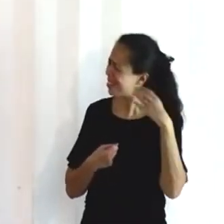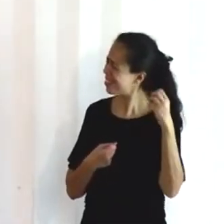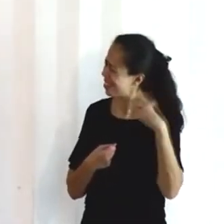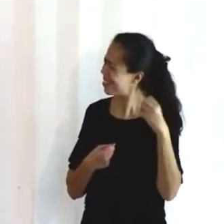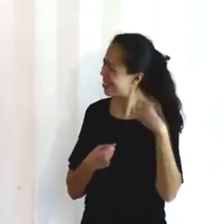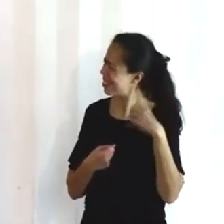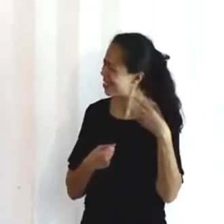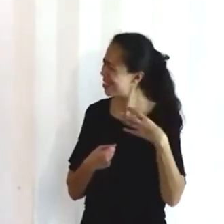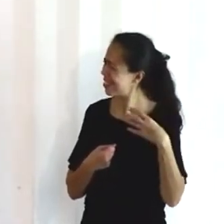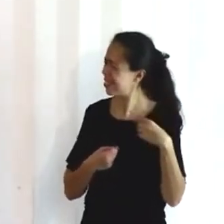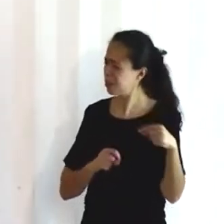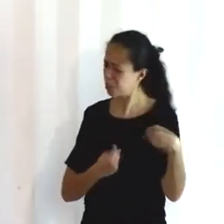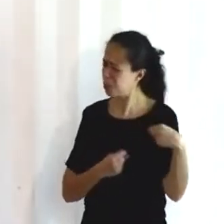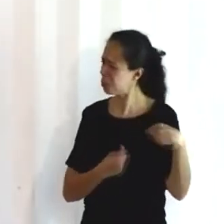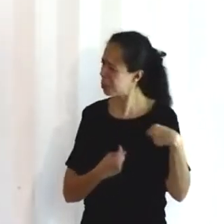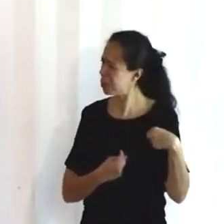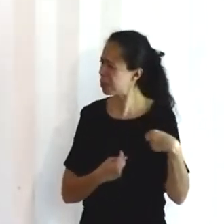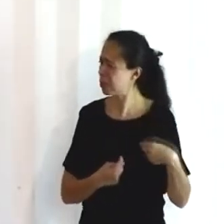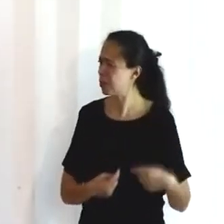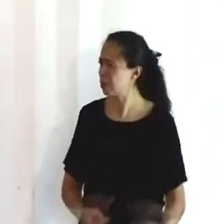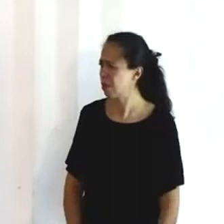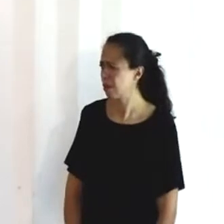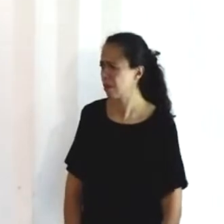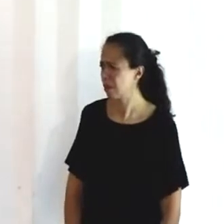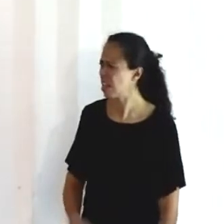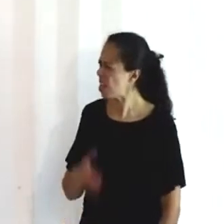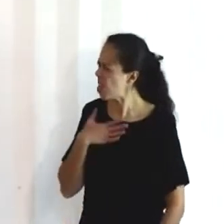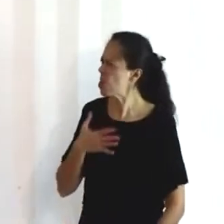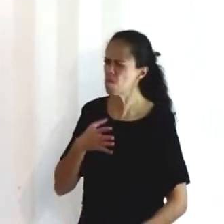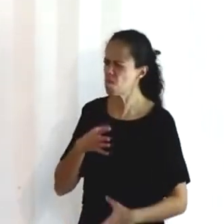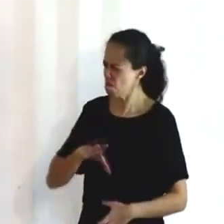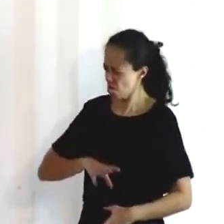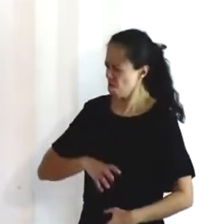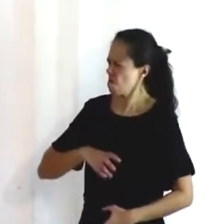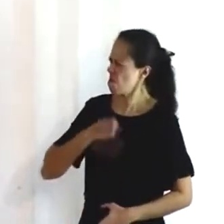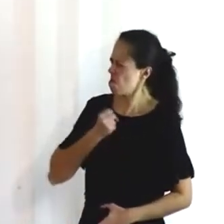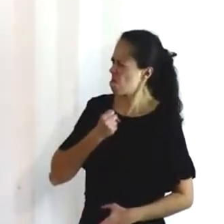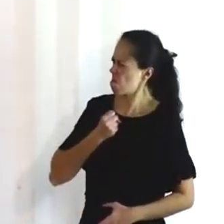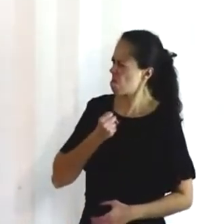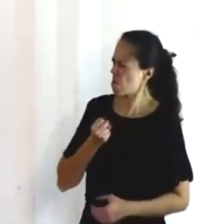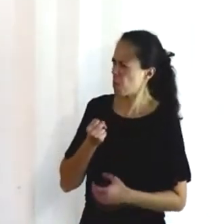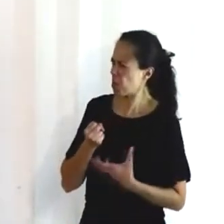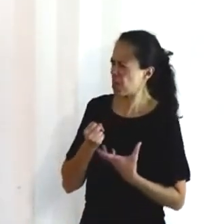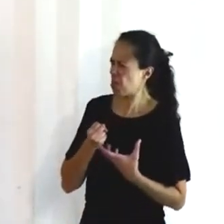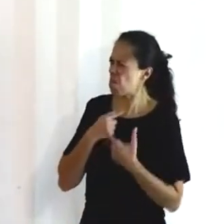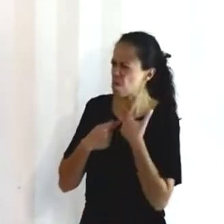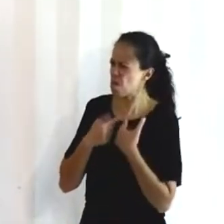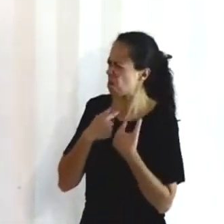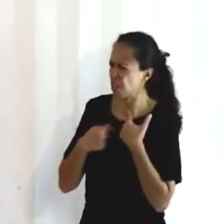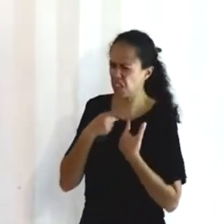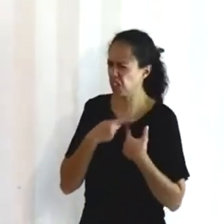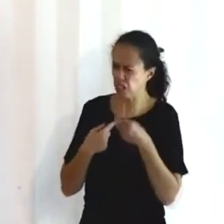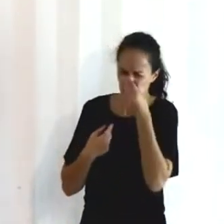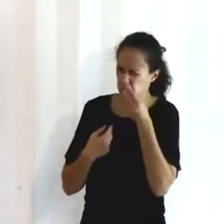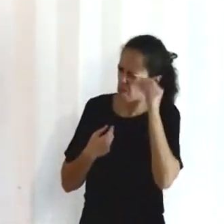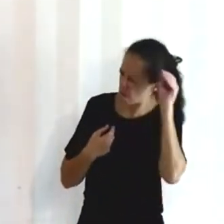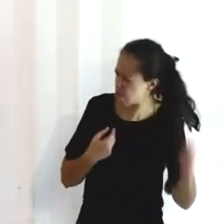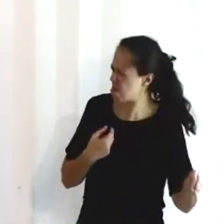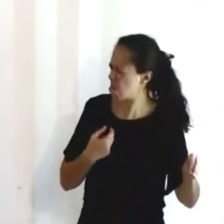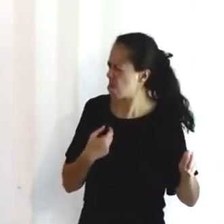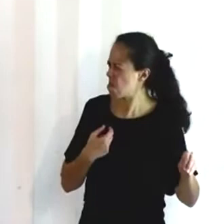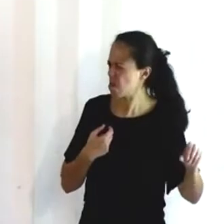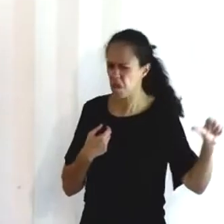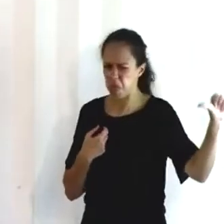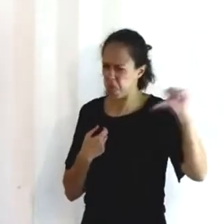mim. Aí esse pai pensou e disse: filho, está vendo o varal de roupas? Ah, estou. Está vendo aquele lençol